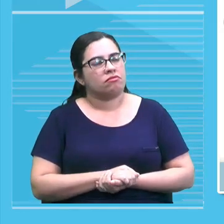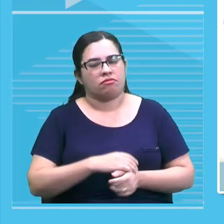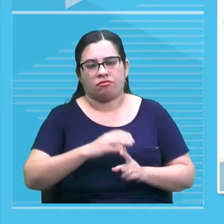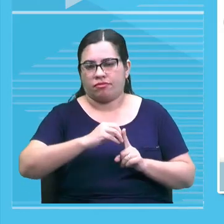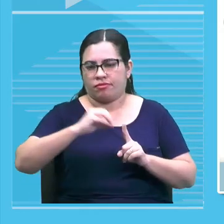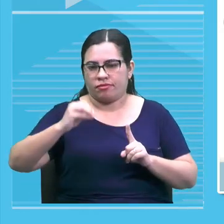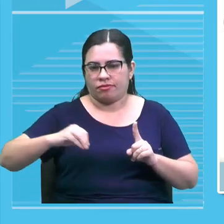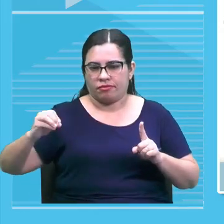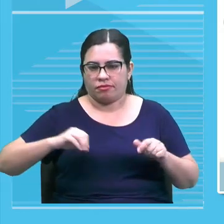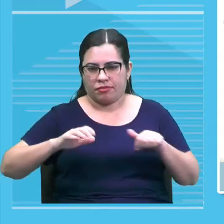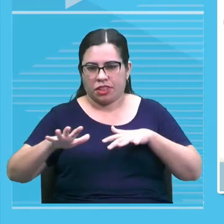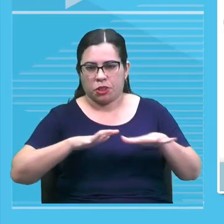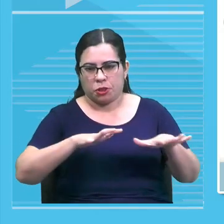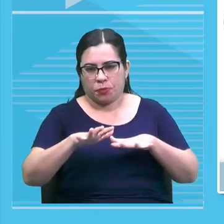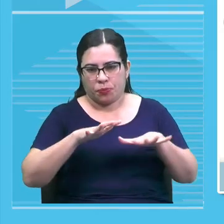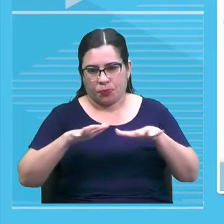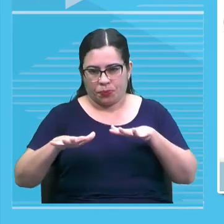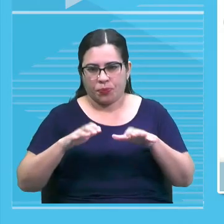onda